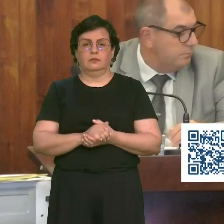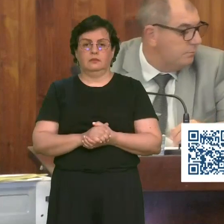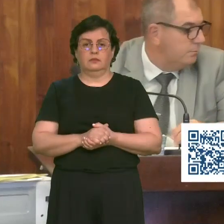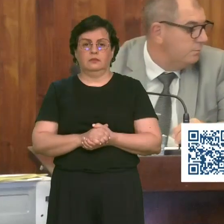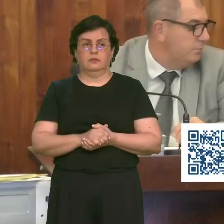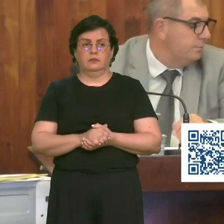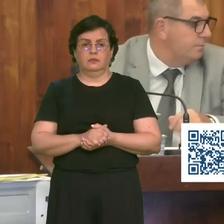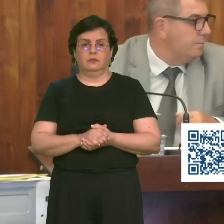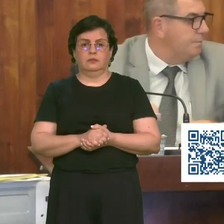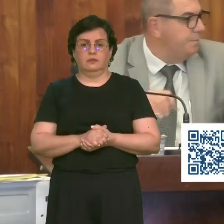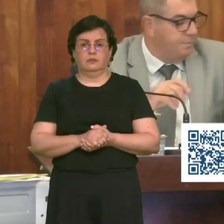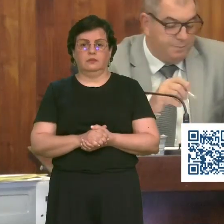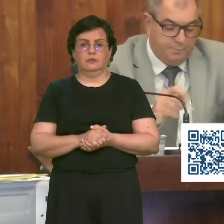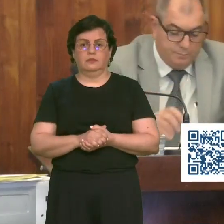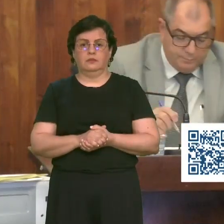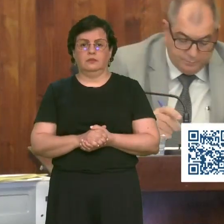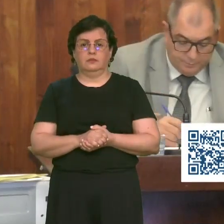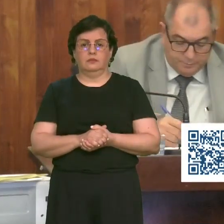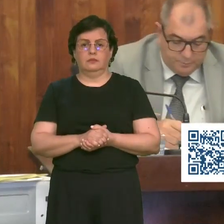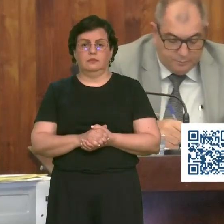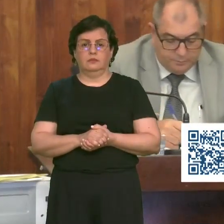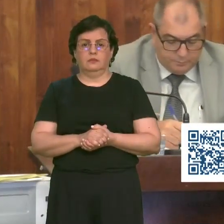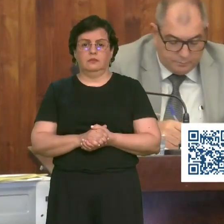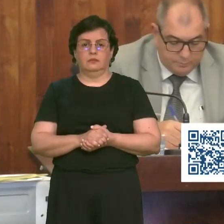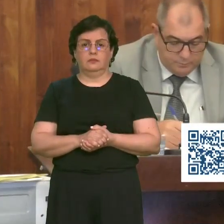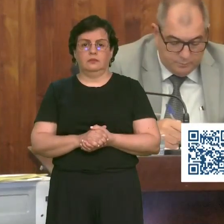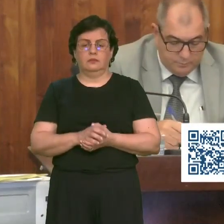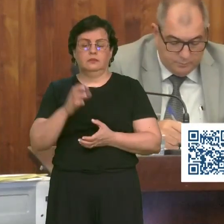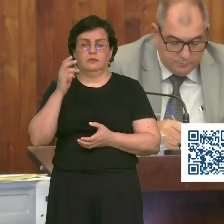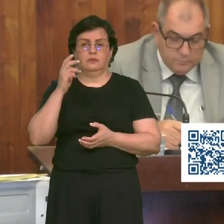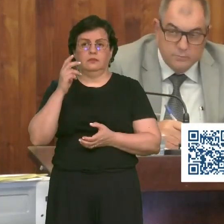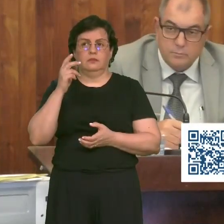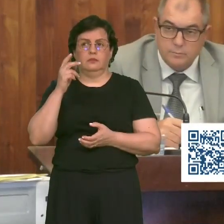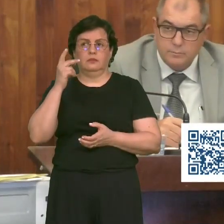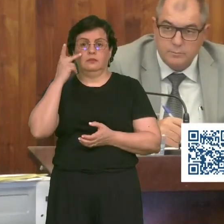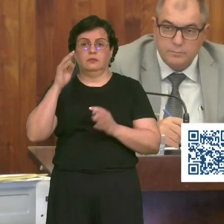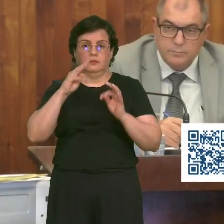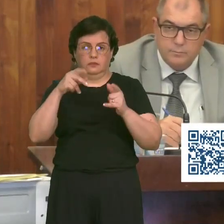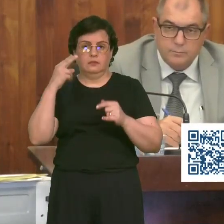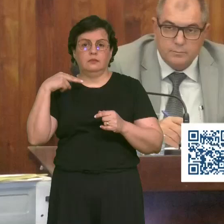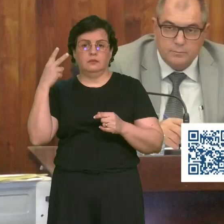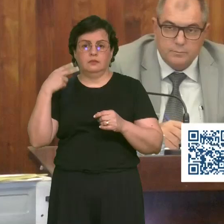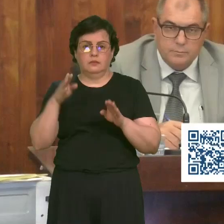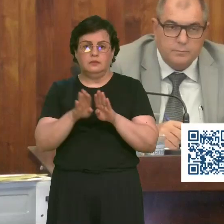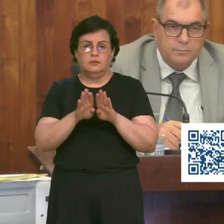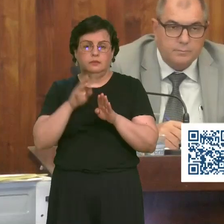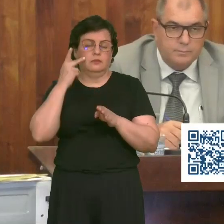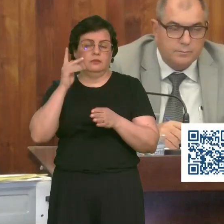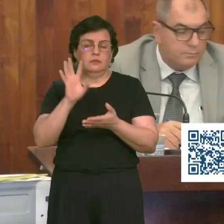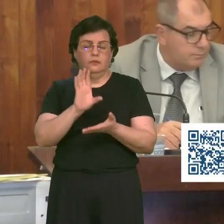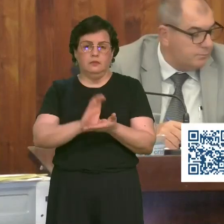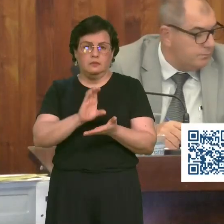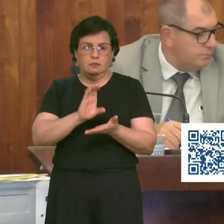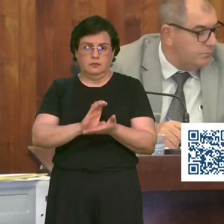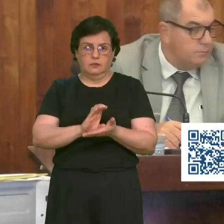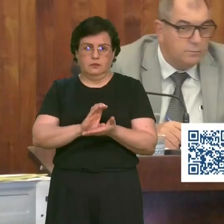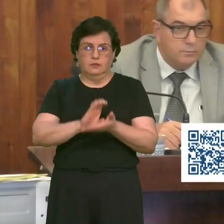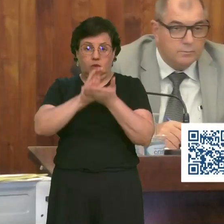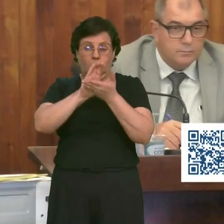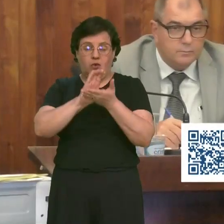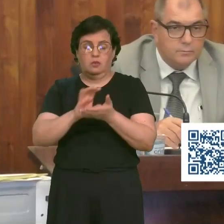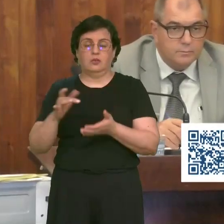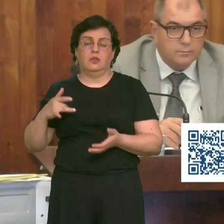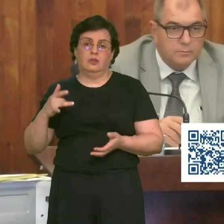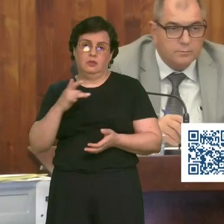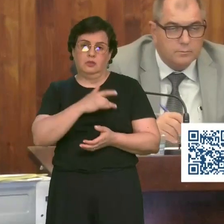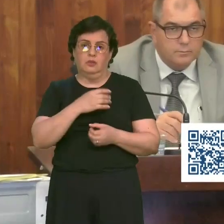seja seja fornecida pelo Conselho Municipal de Saúde eu consulto o vereador